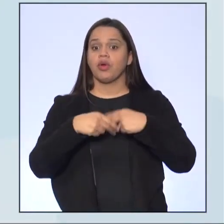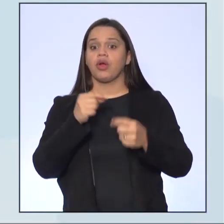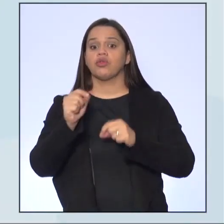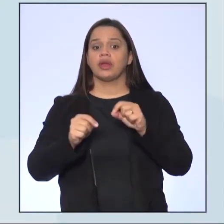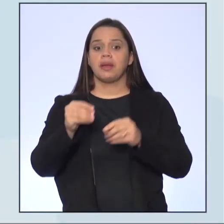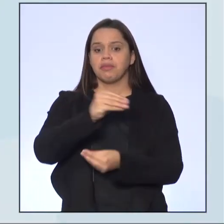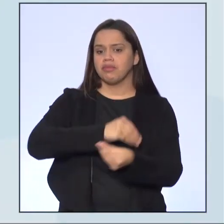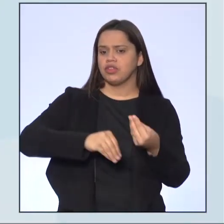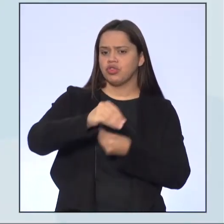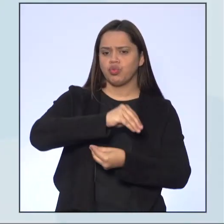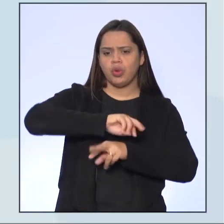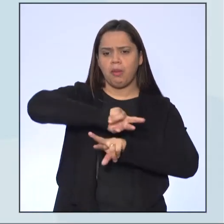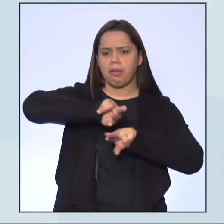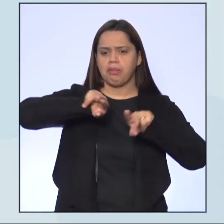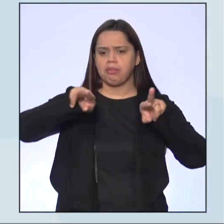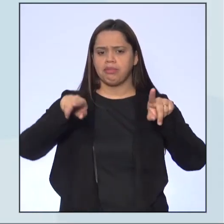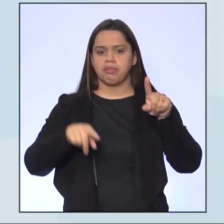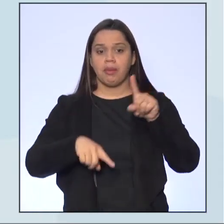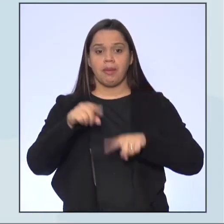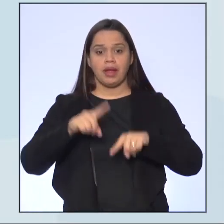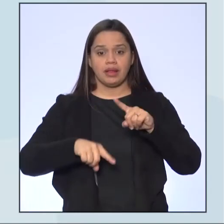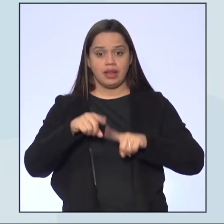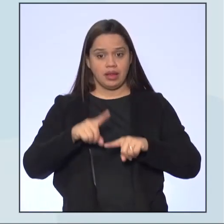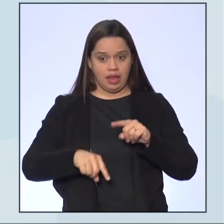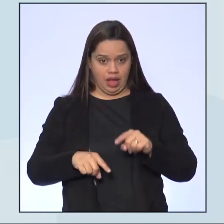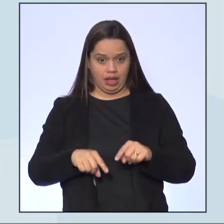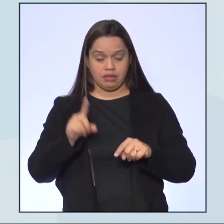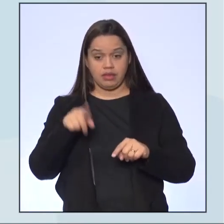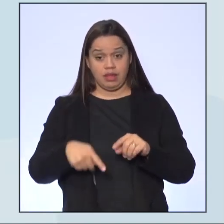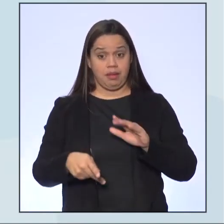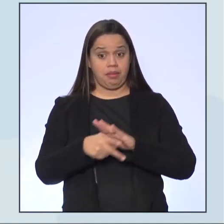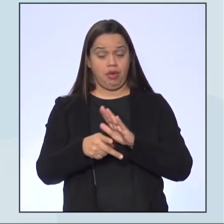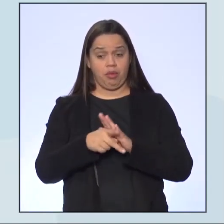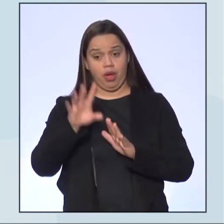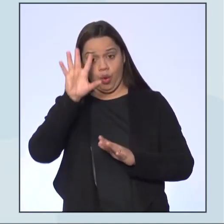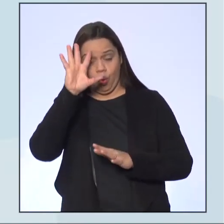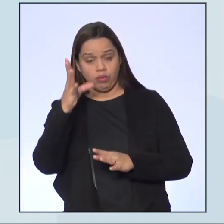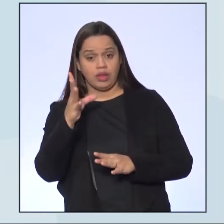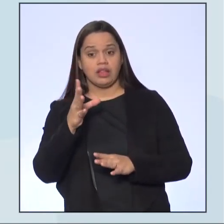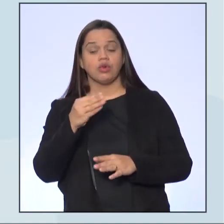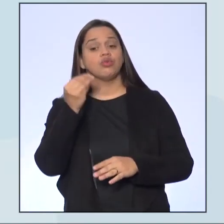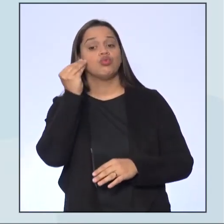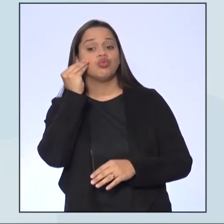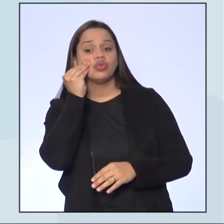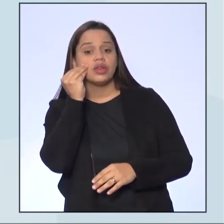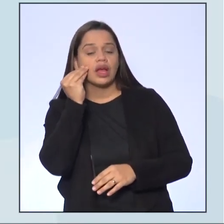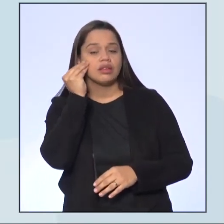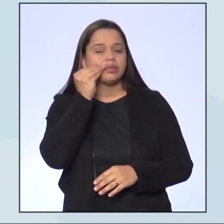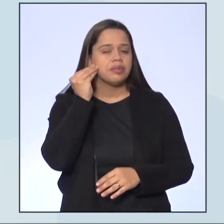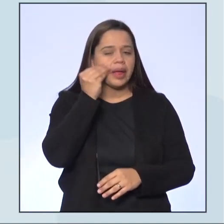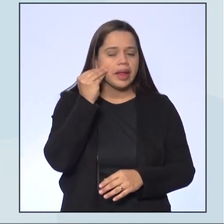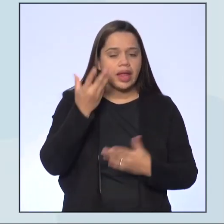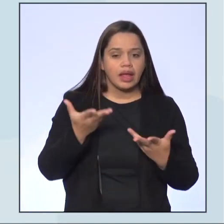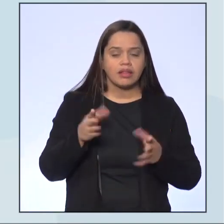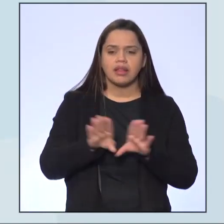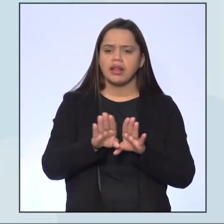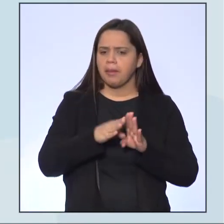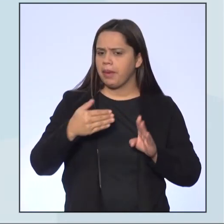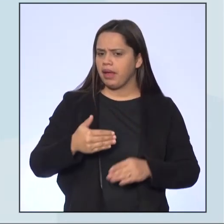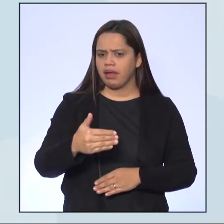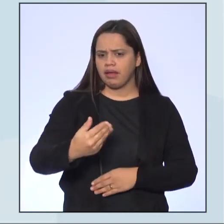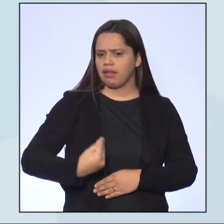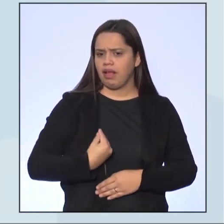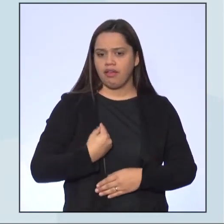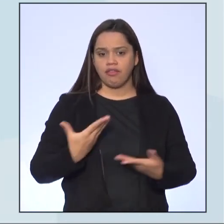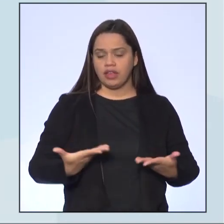de diversos materiais, ocorridas tanto na realização de experimentos quanto em situações do cotidiano,